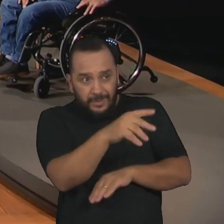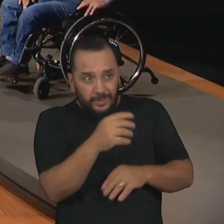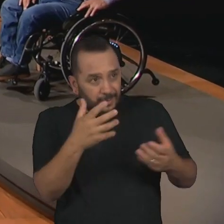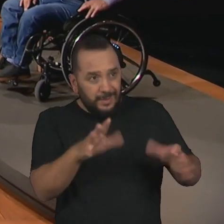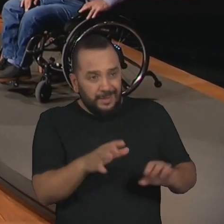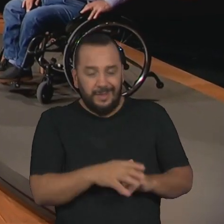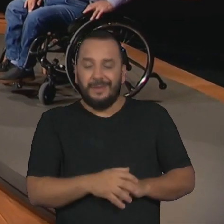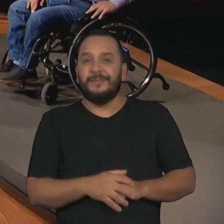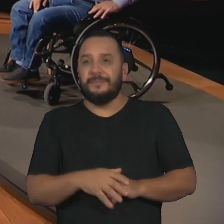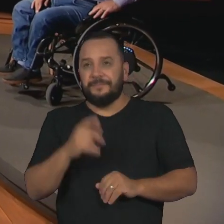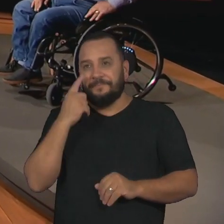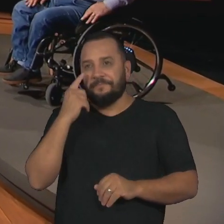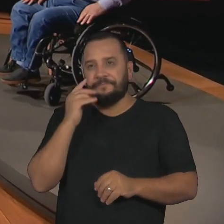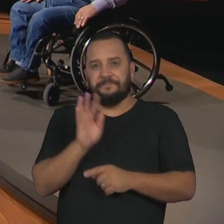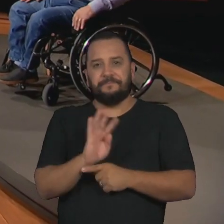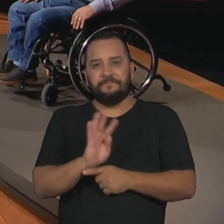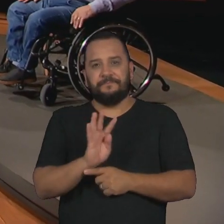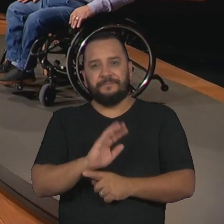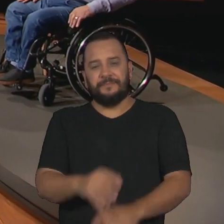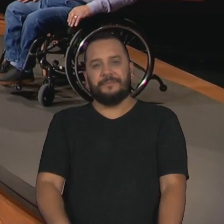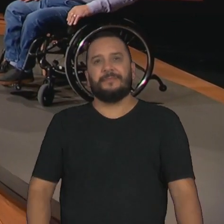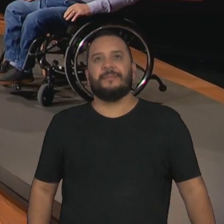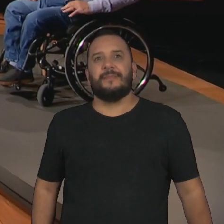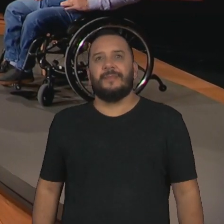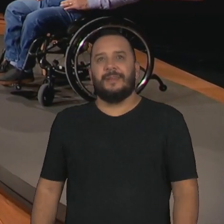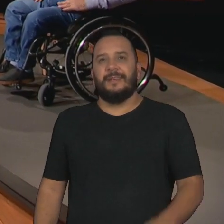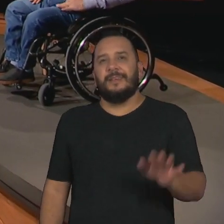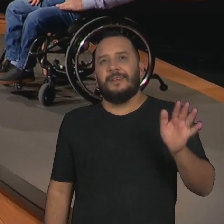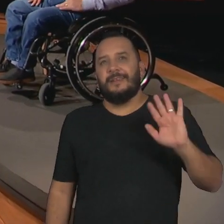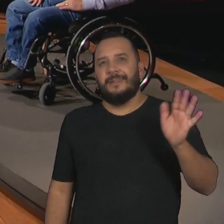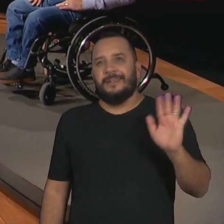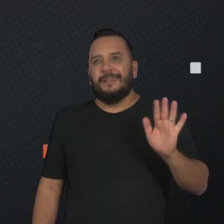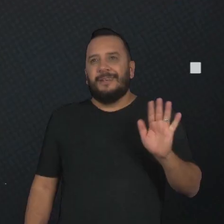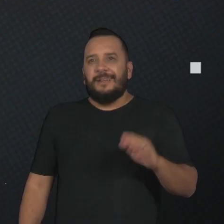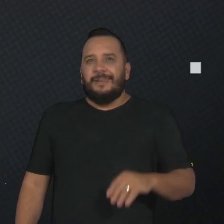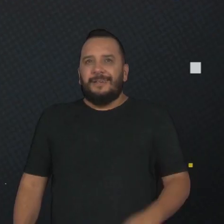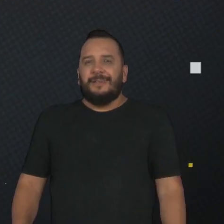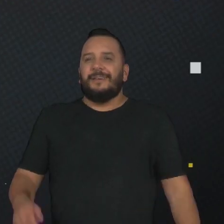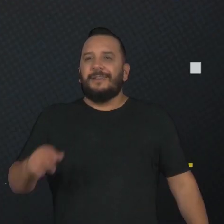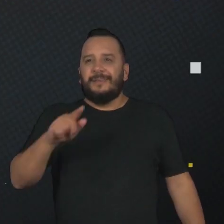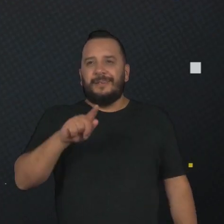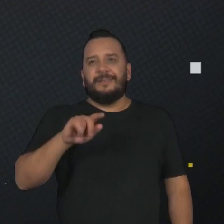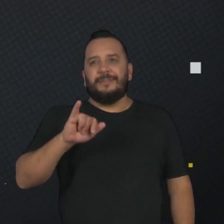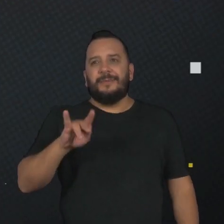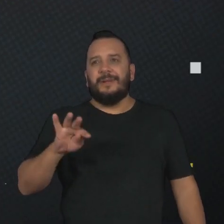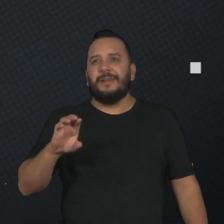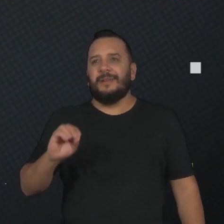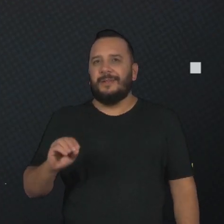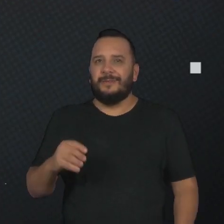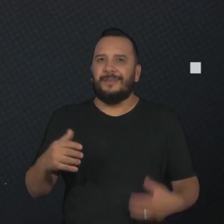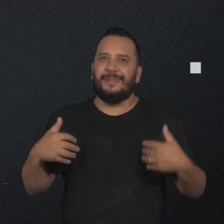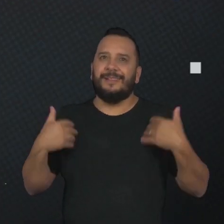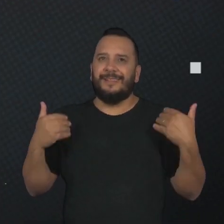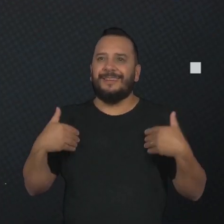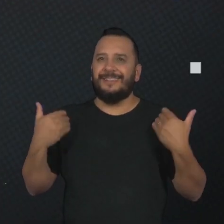Mais uma mensagem, Gilberto, olha só. Ô, Gilberto Salvador, que